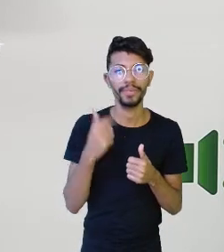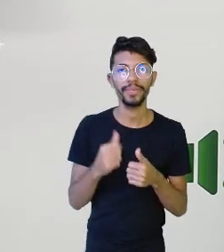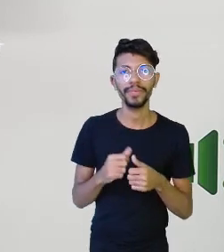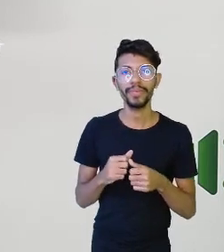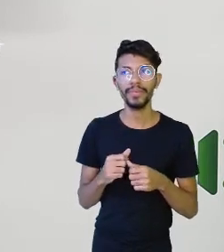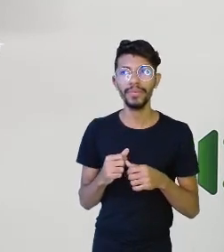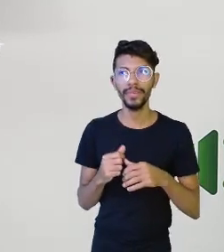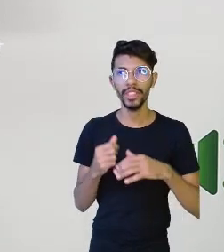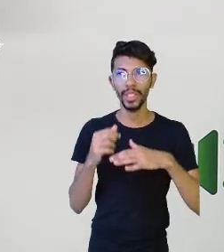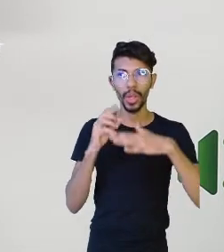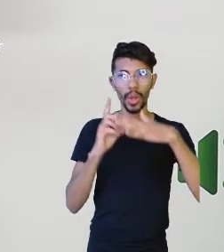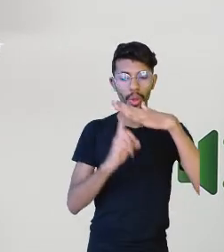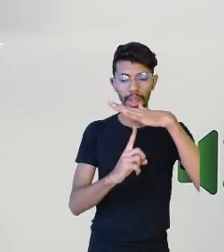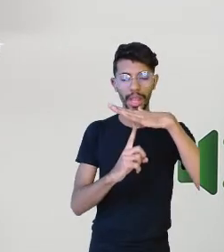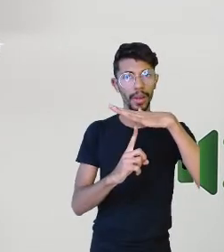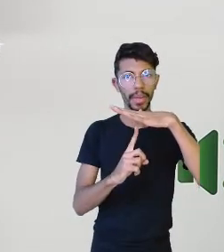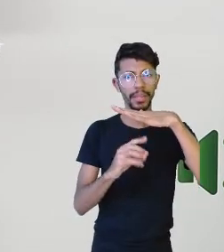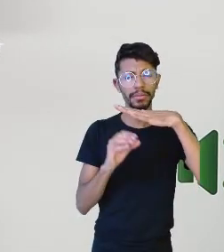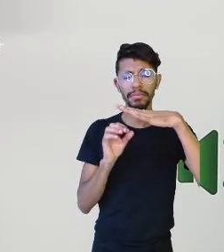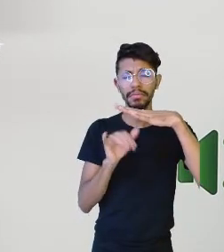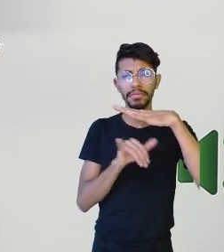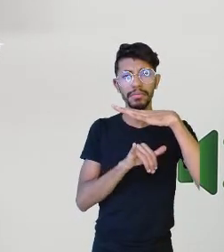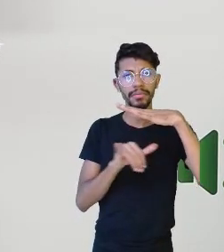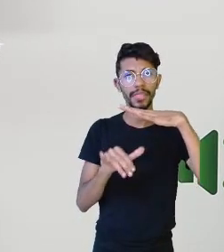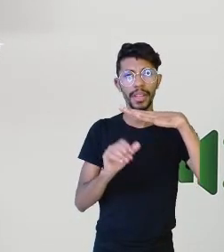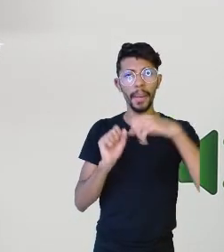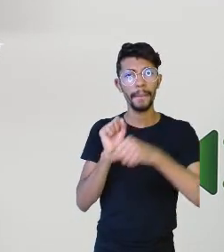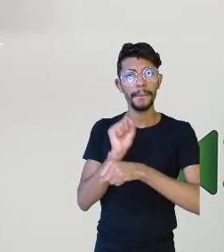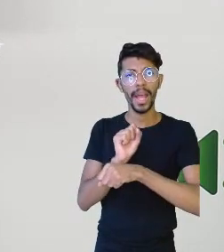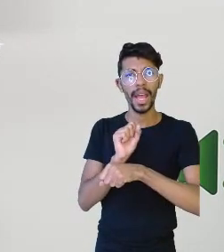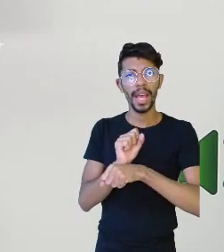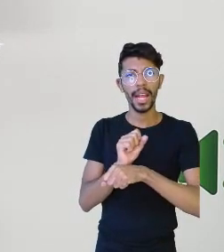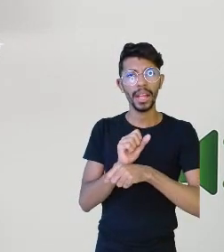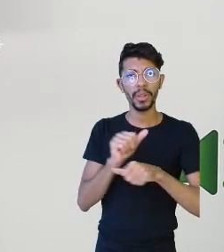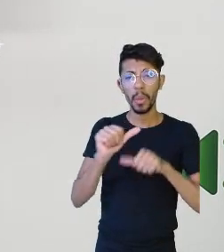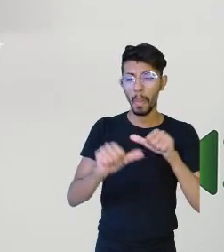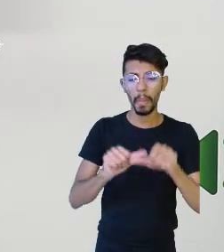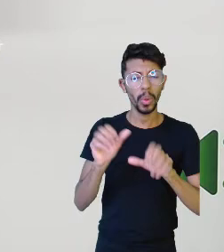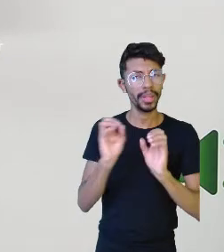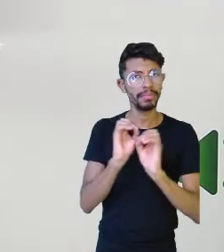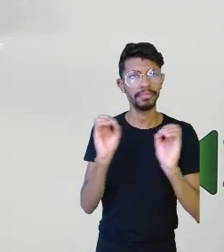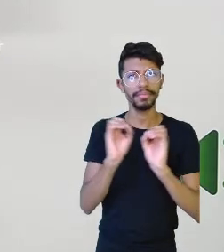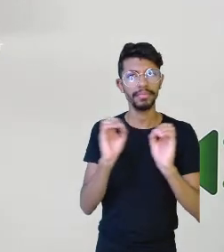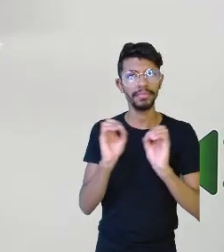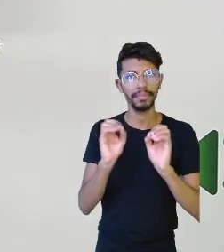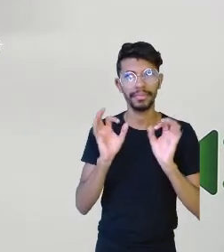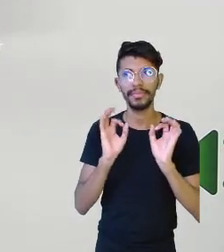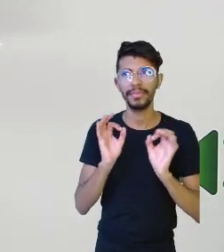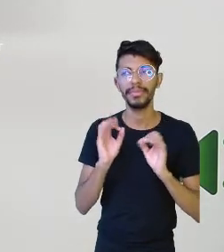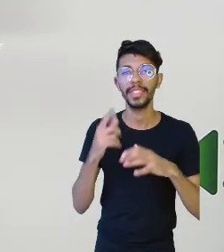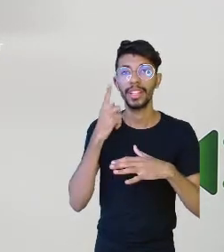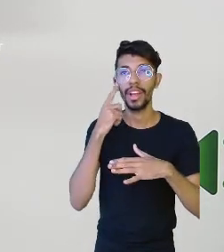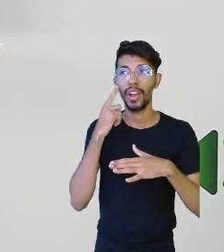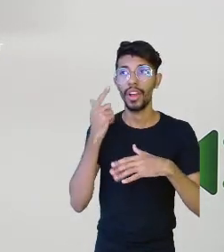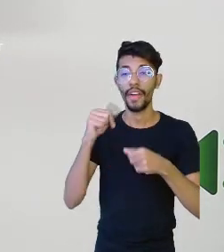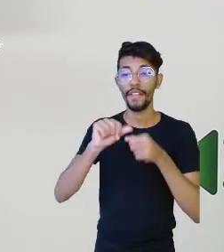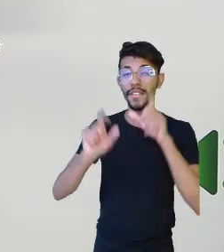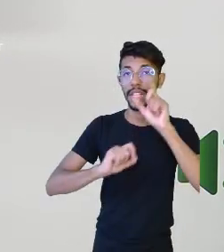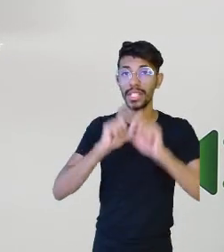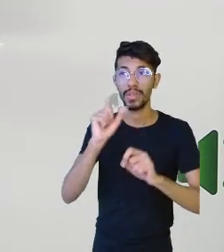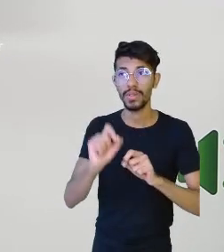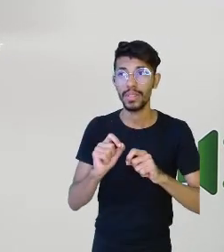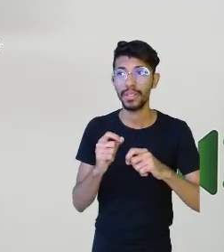o denominador paradinho, sem mexer em nada. Vamos lá. O que eu vou